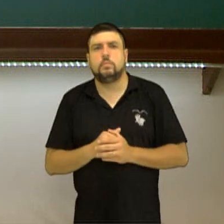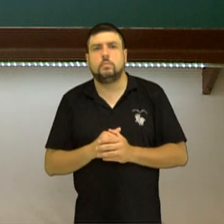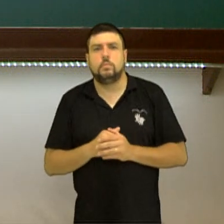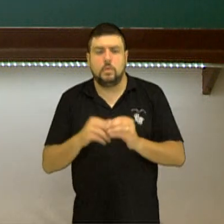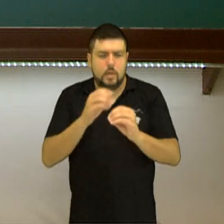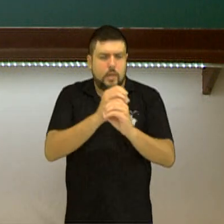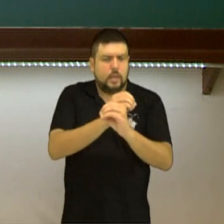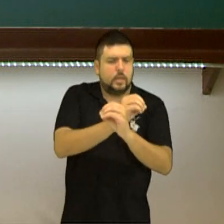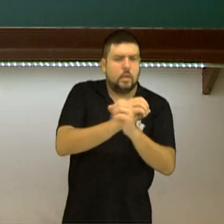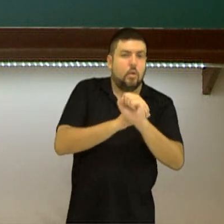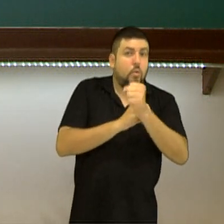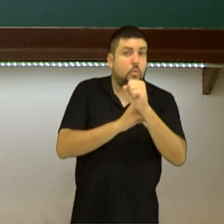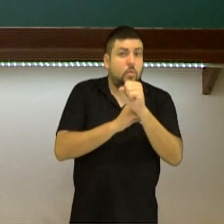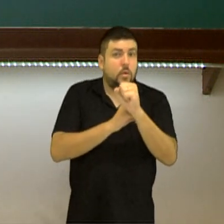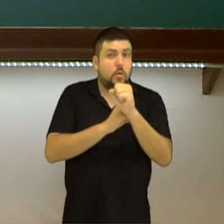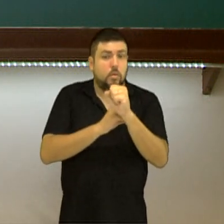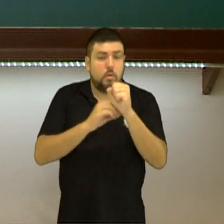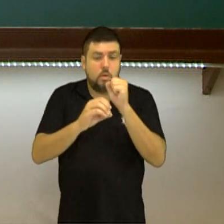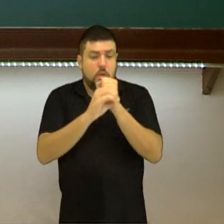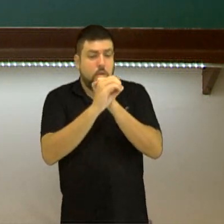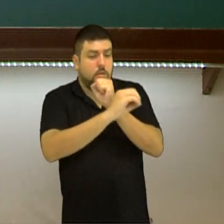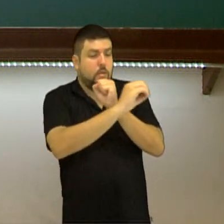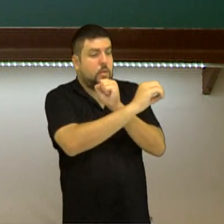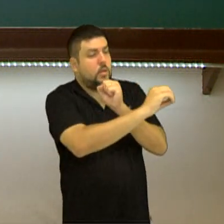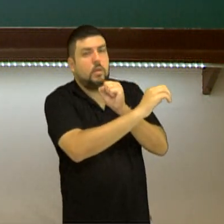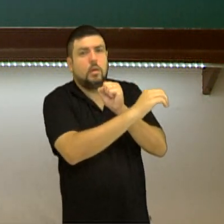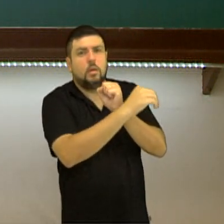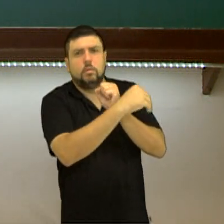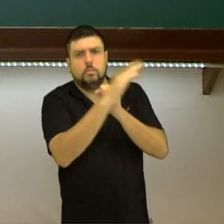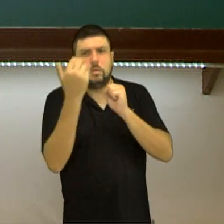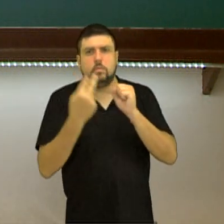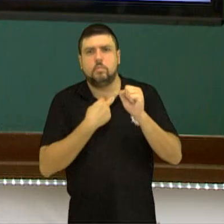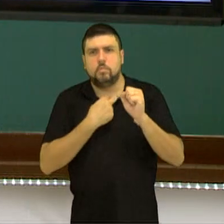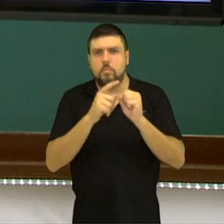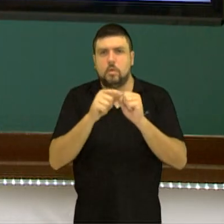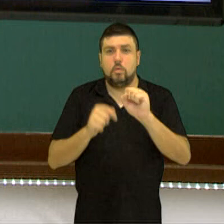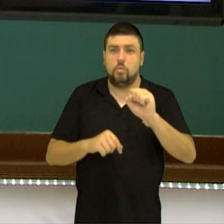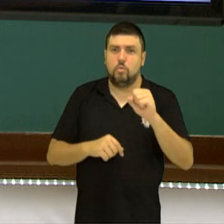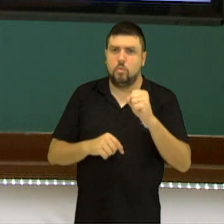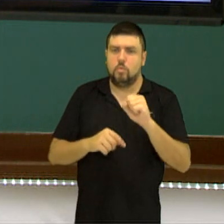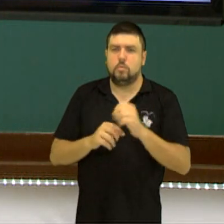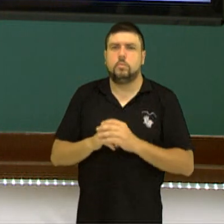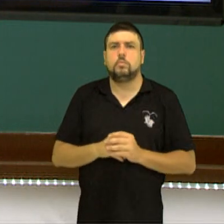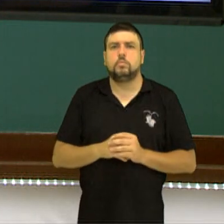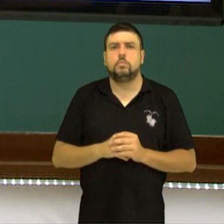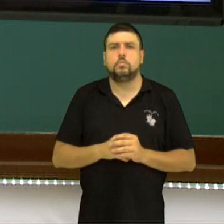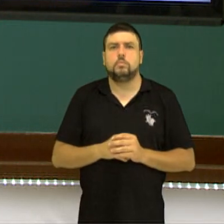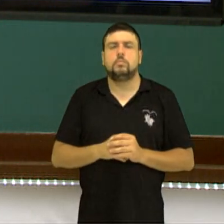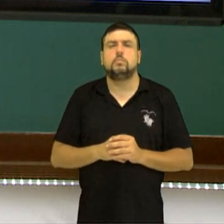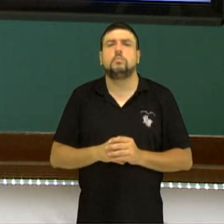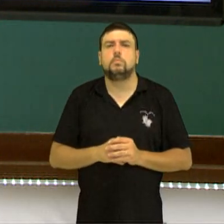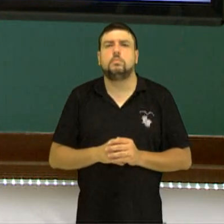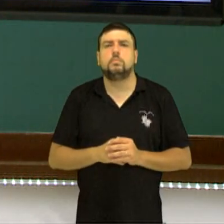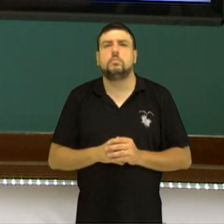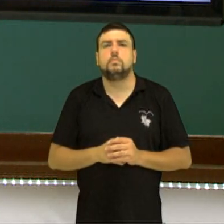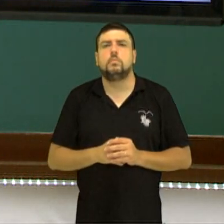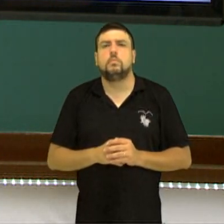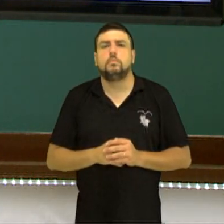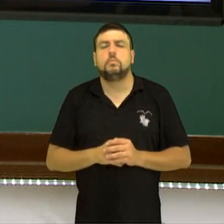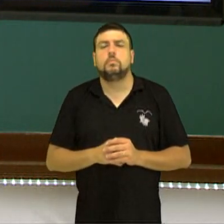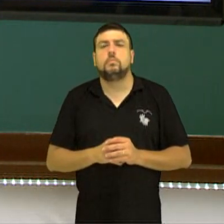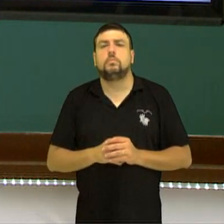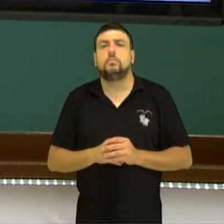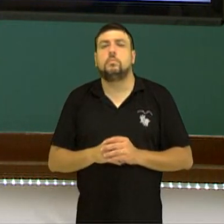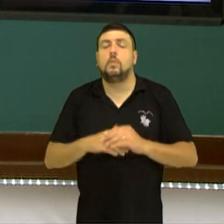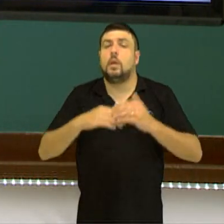alta, o 8. Agora, vamos para o segundo passo. No segundo passo, vamos deslocar a vírgula até